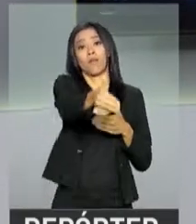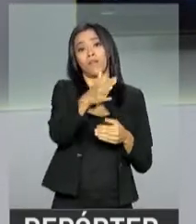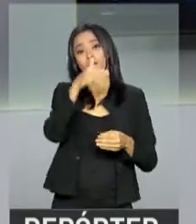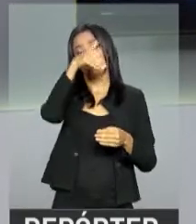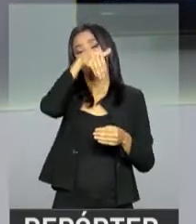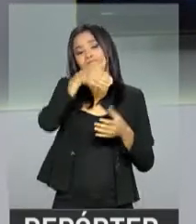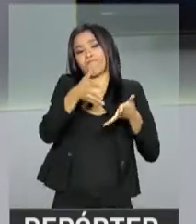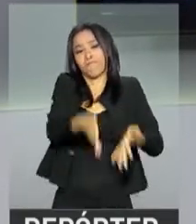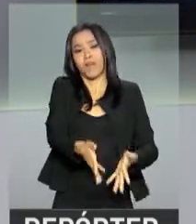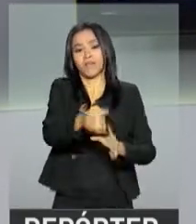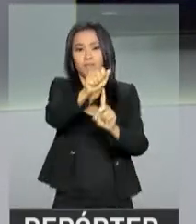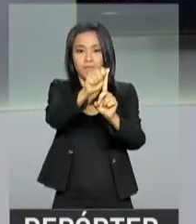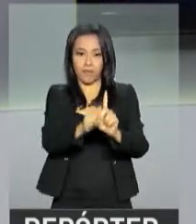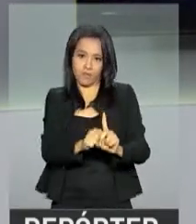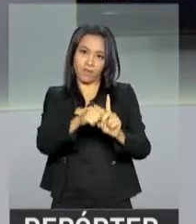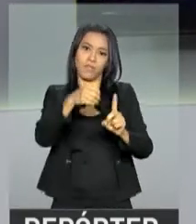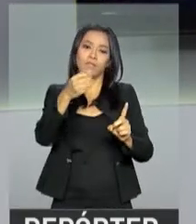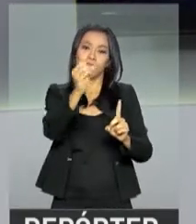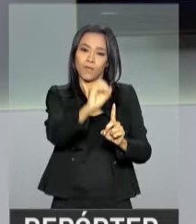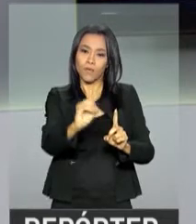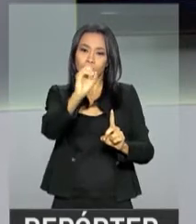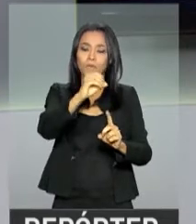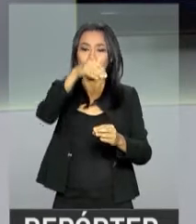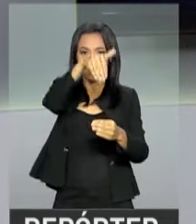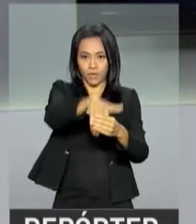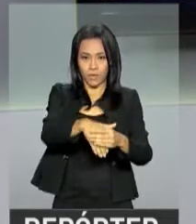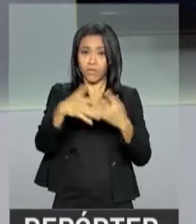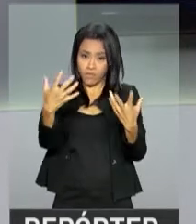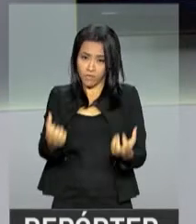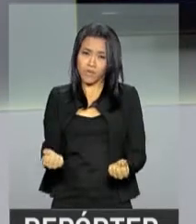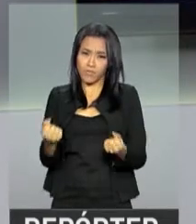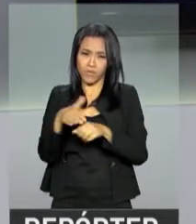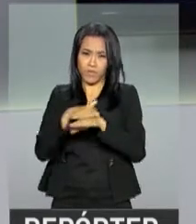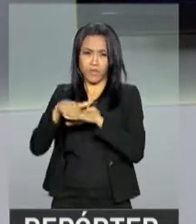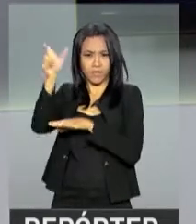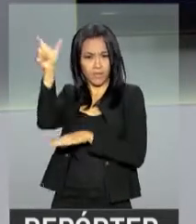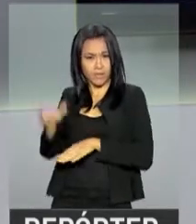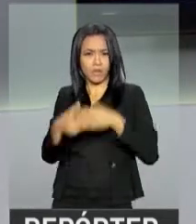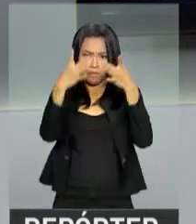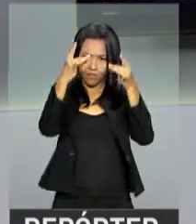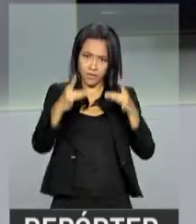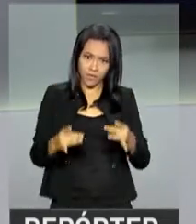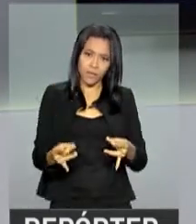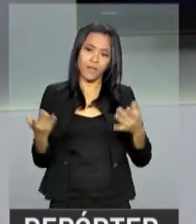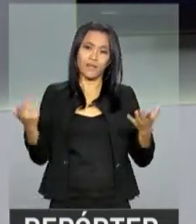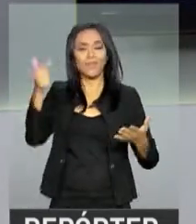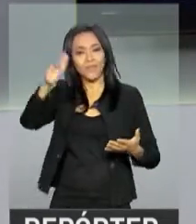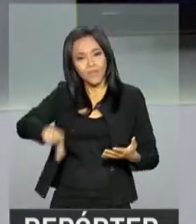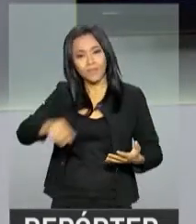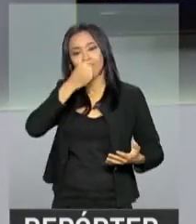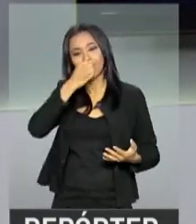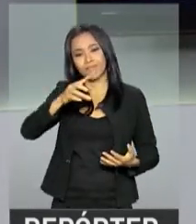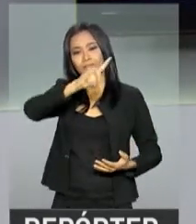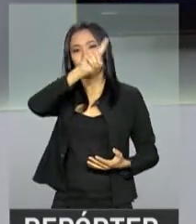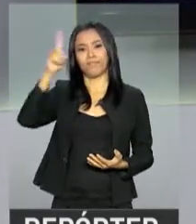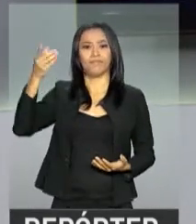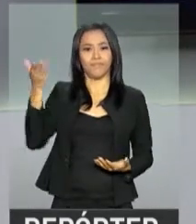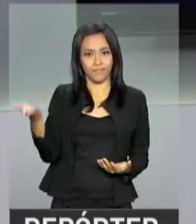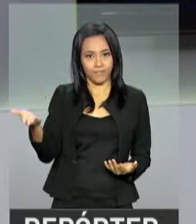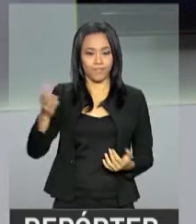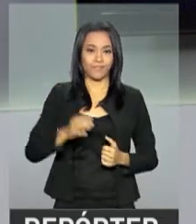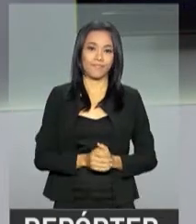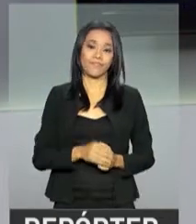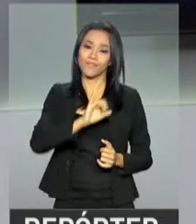vamos ao palácio do planalto falar ao vivo com a repórter gabriela noronha que tem os detalhes olá gabi novamente bom dia pra você